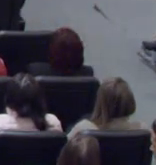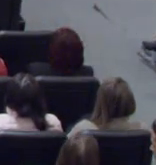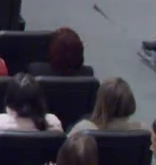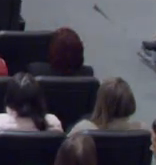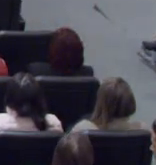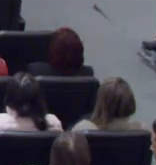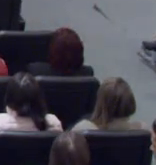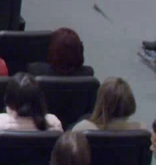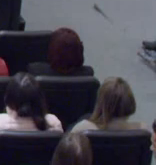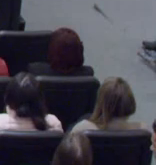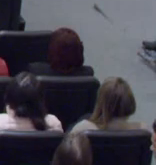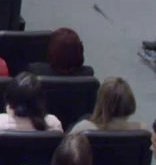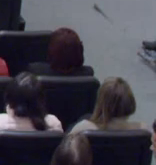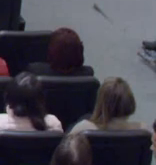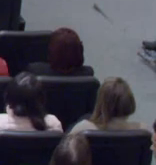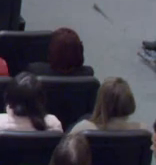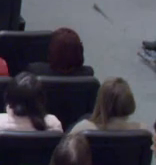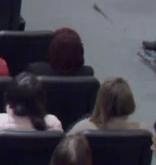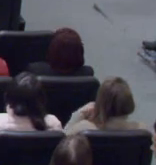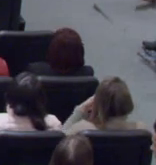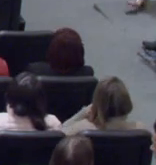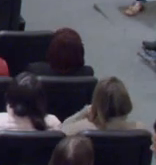sobre a rede,